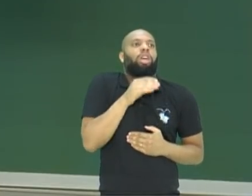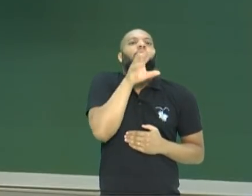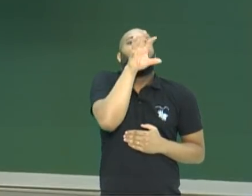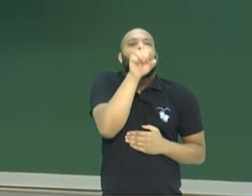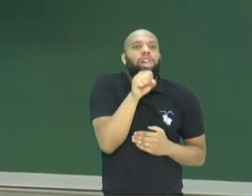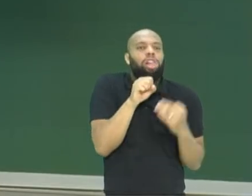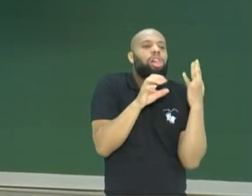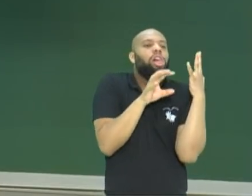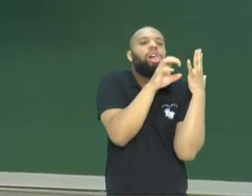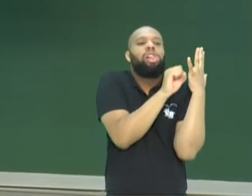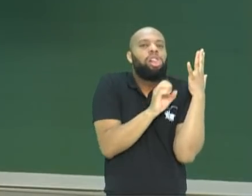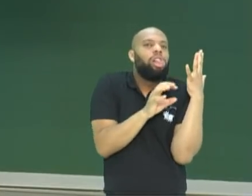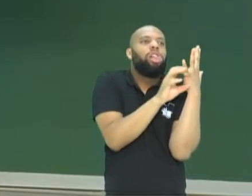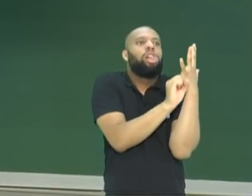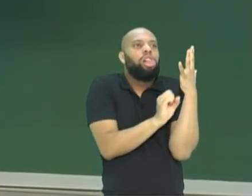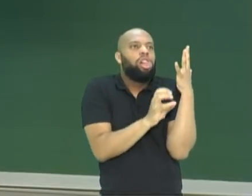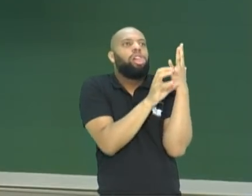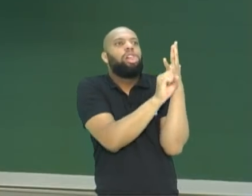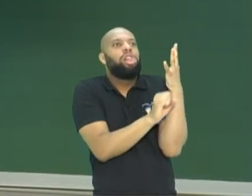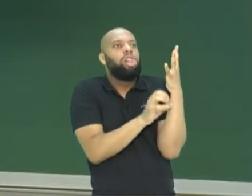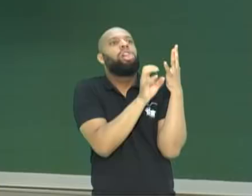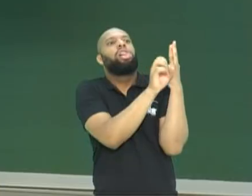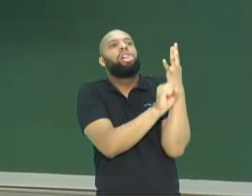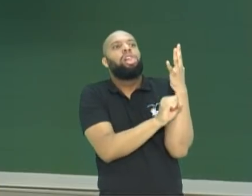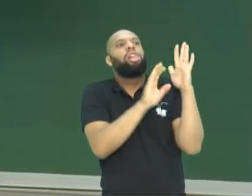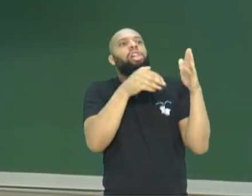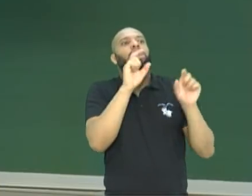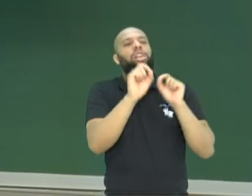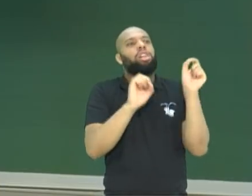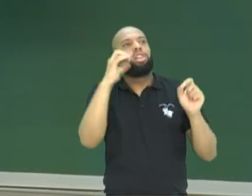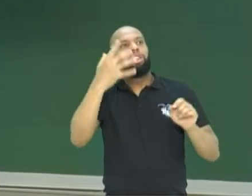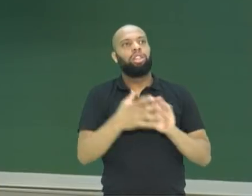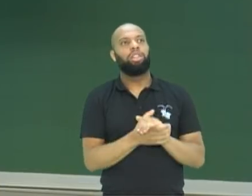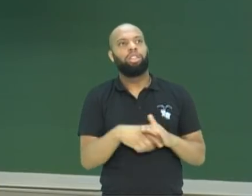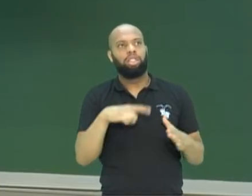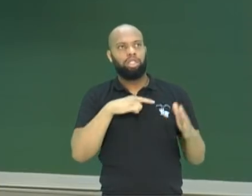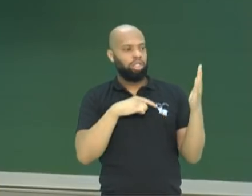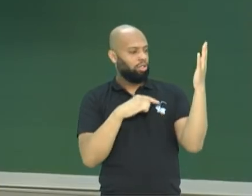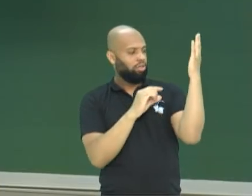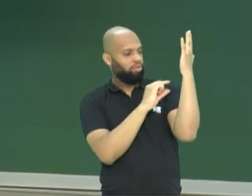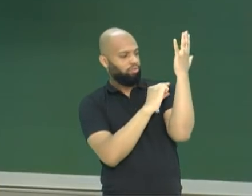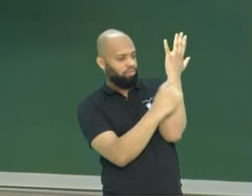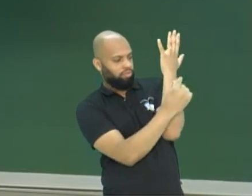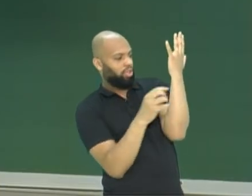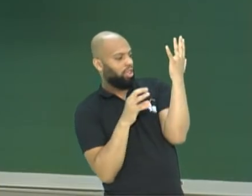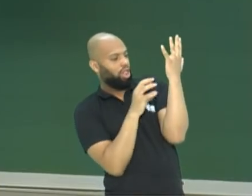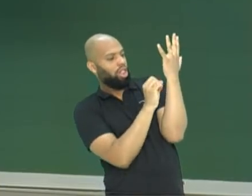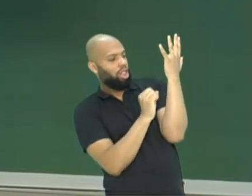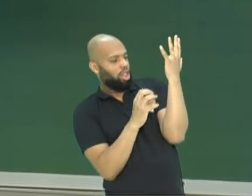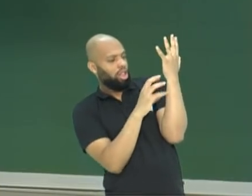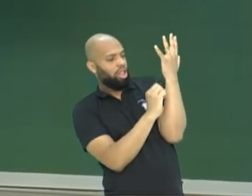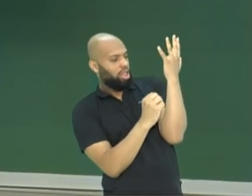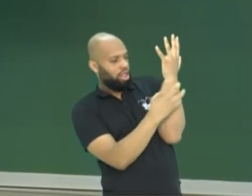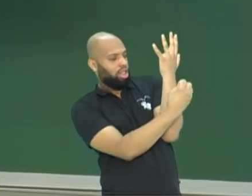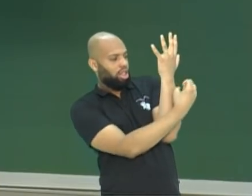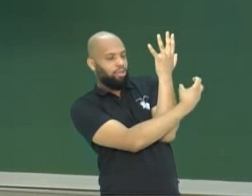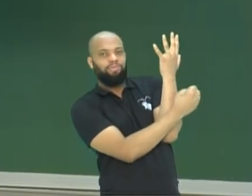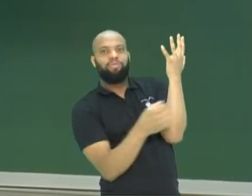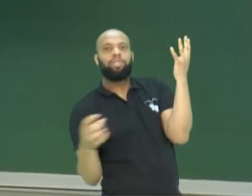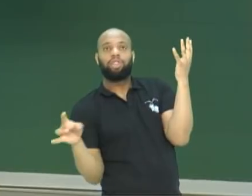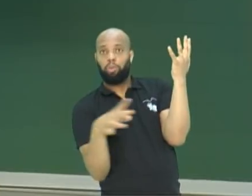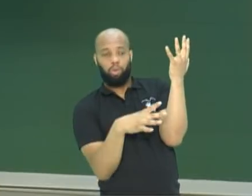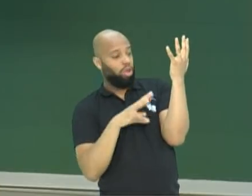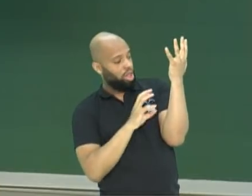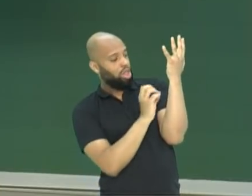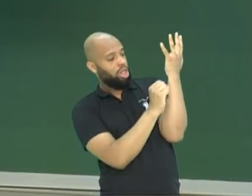e aí de tanto elas comerem as folhas e arbustos, essas folhas e arbustos que estavam à altura do pescoço dela foram acabando, ó, não tinha